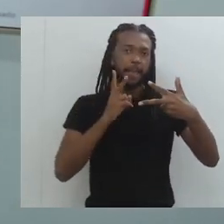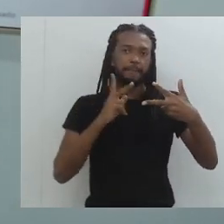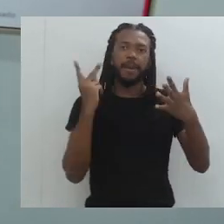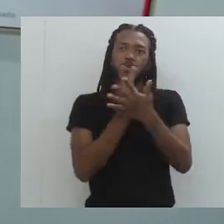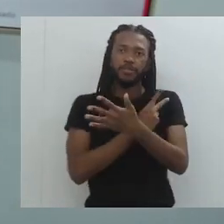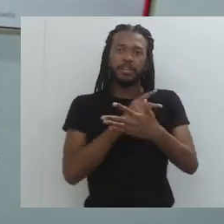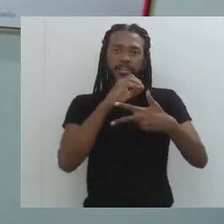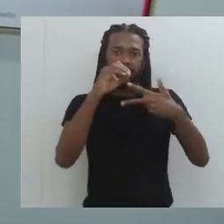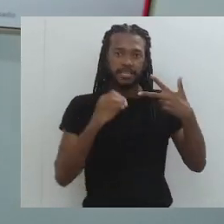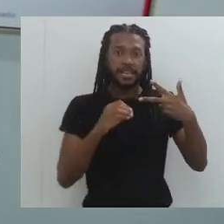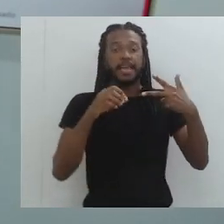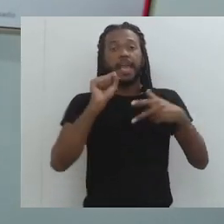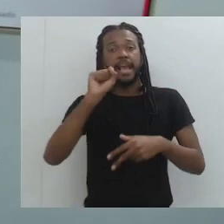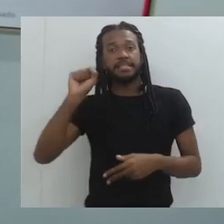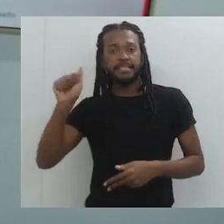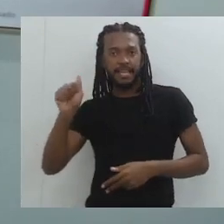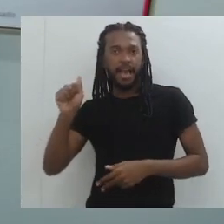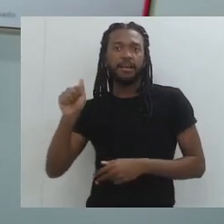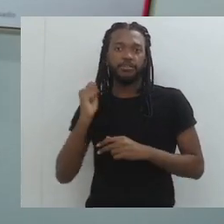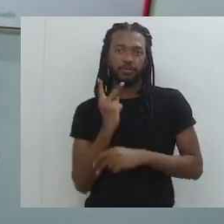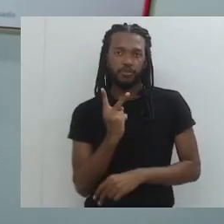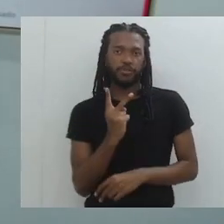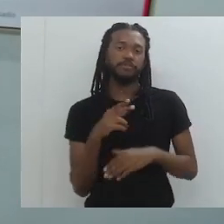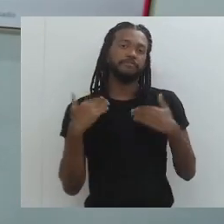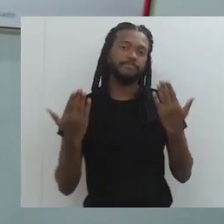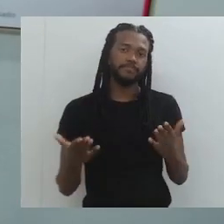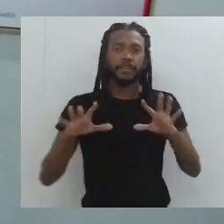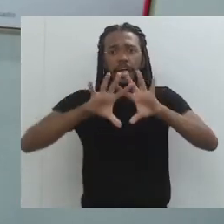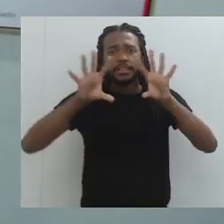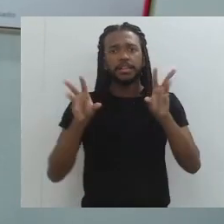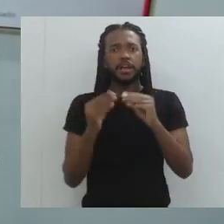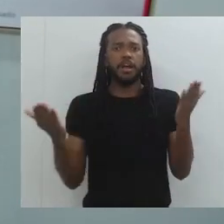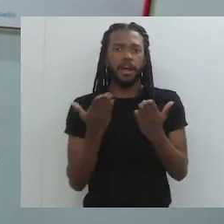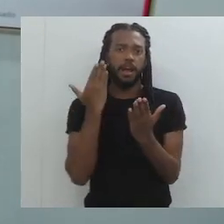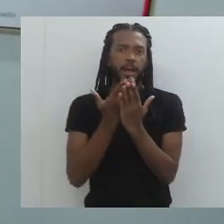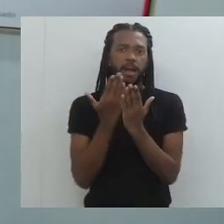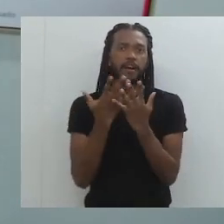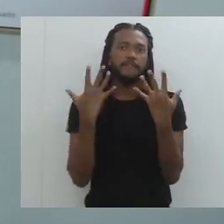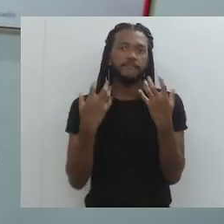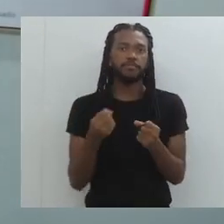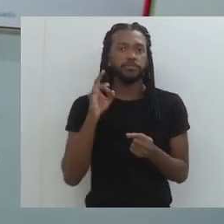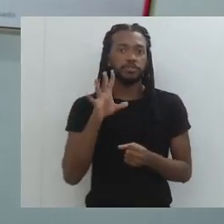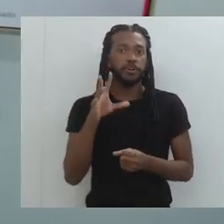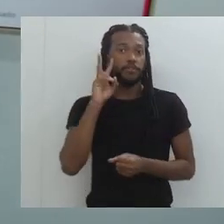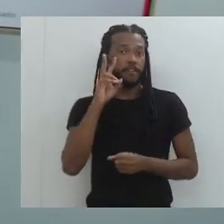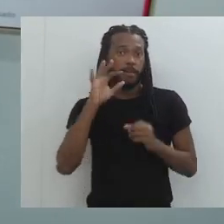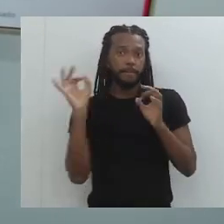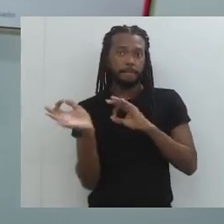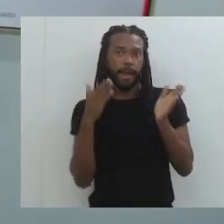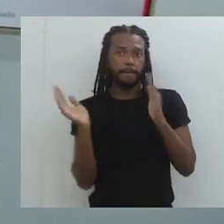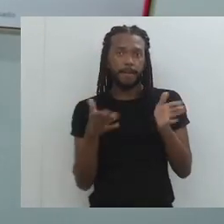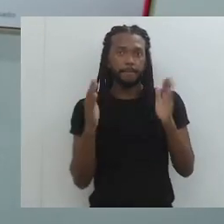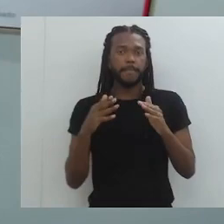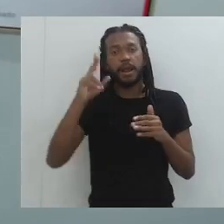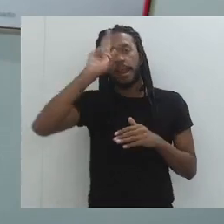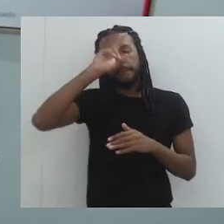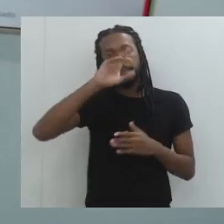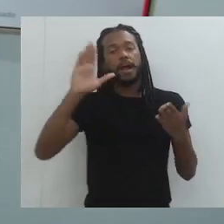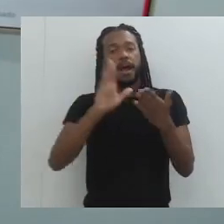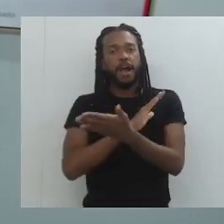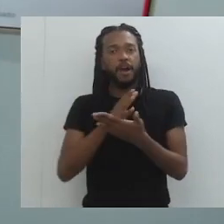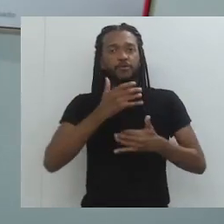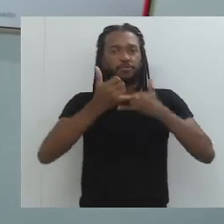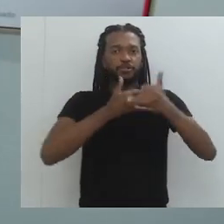no SSA. Ok? Para encerrar a aula da gente, vamos só passar aí e relembrar alguns jogos que a